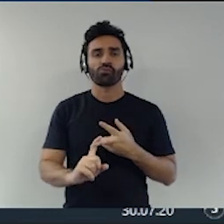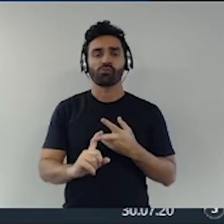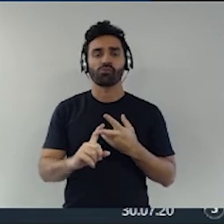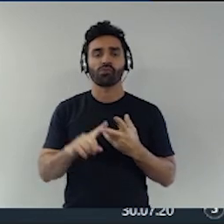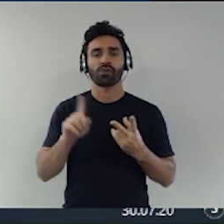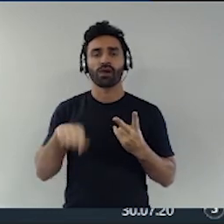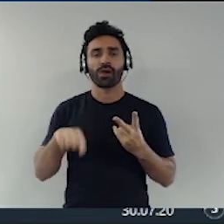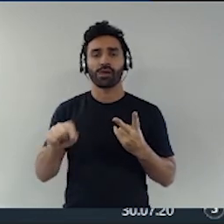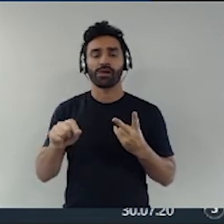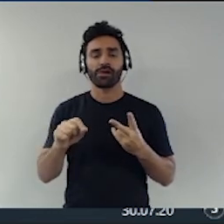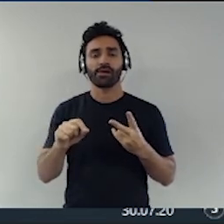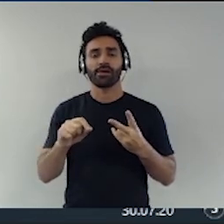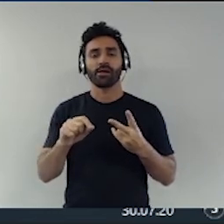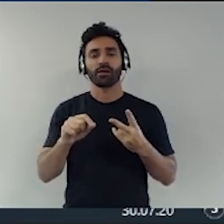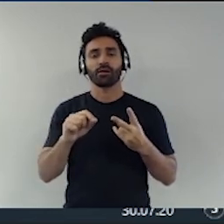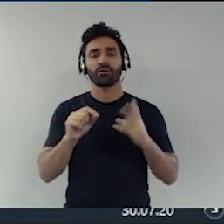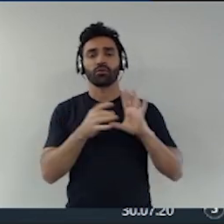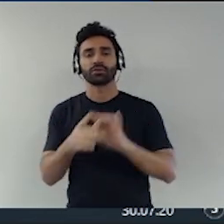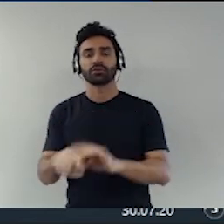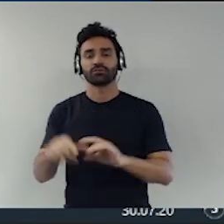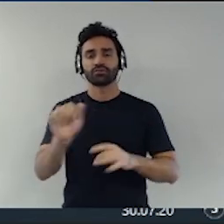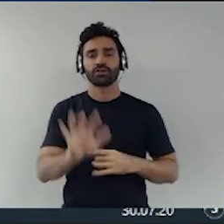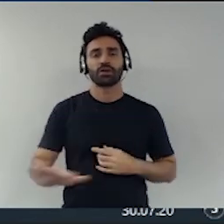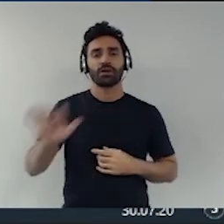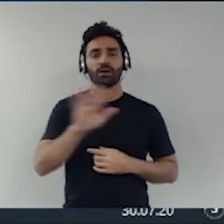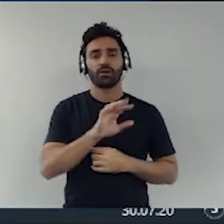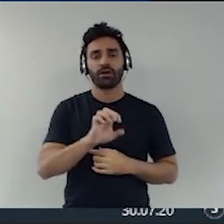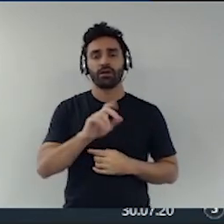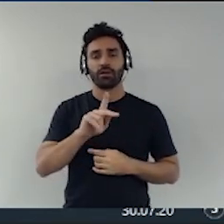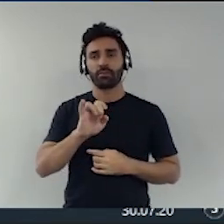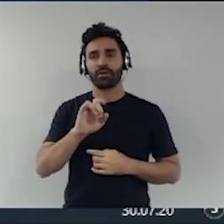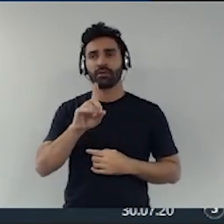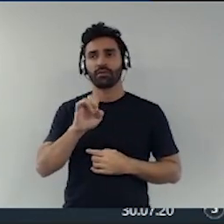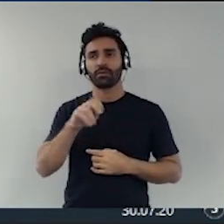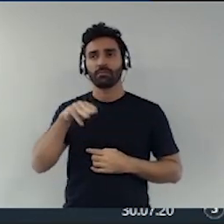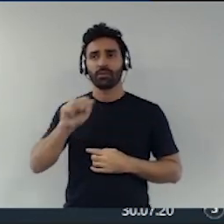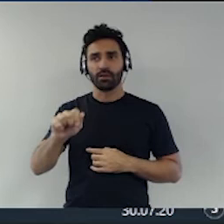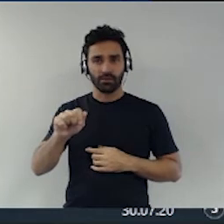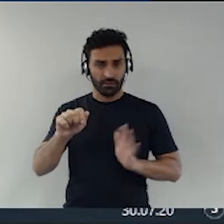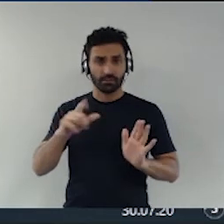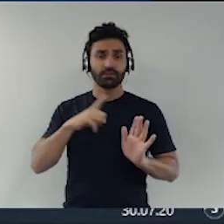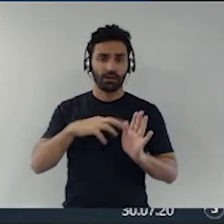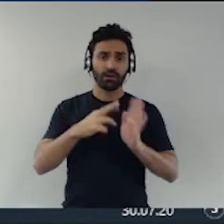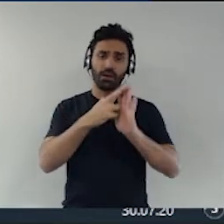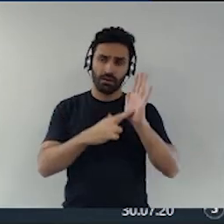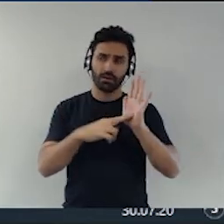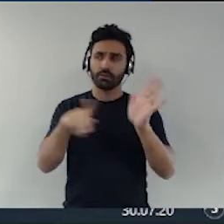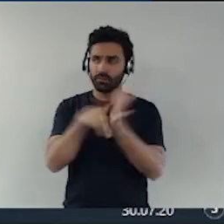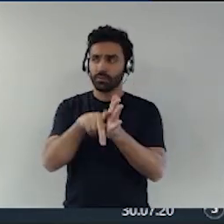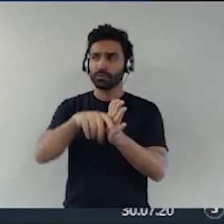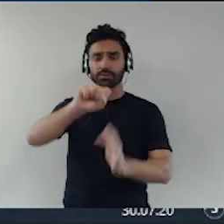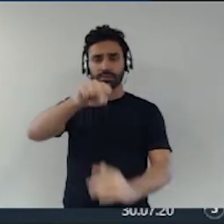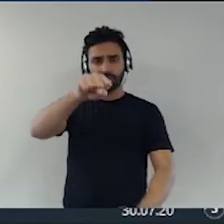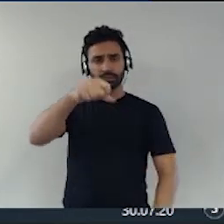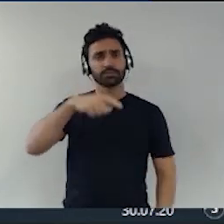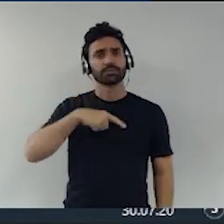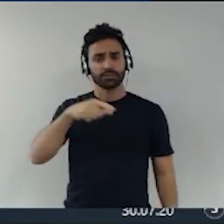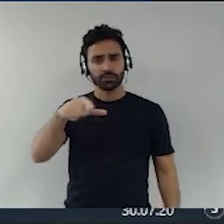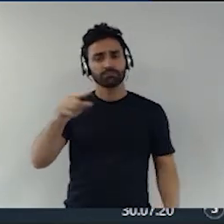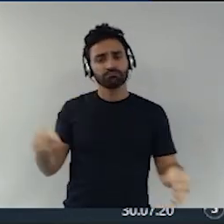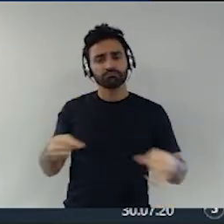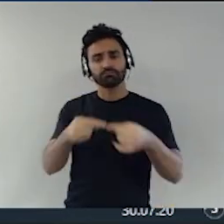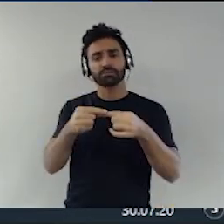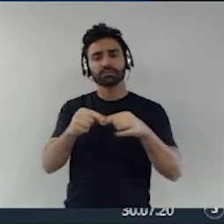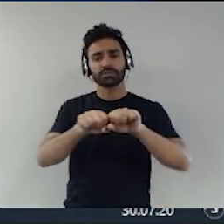é o quadro geral da epidemia. Não que não existam normas, existem normas, sim, relacionadas ao Sistema